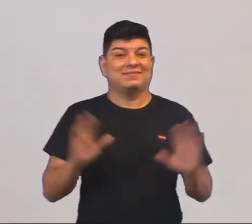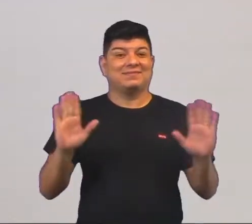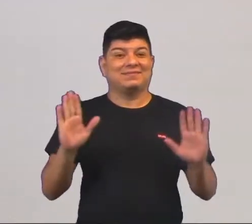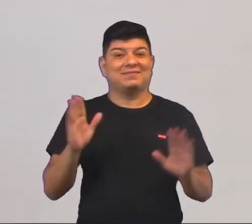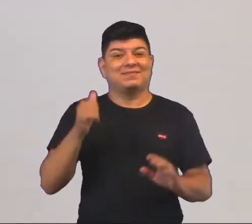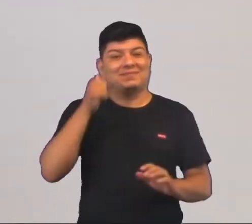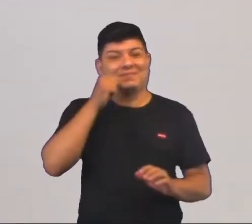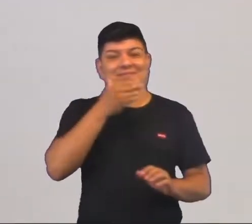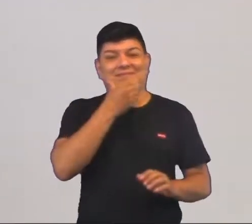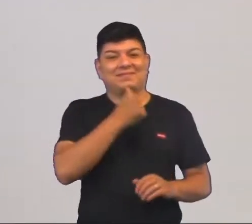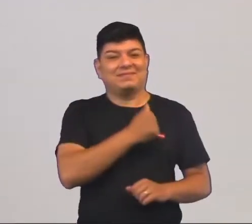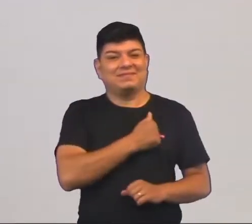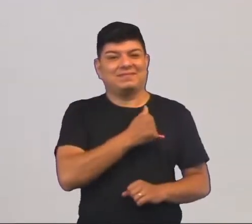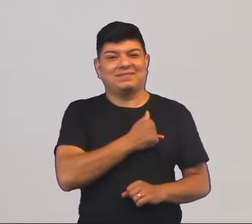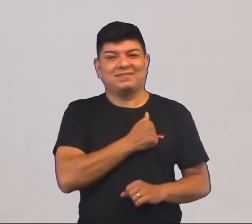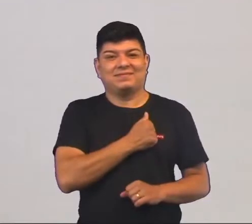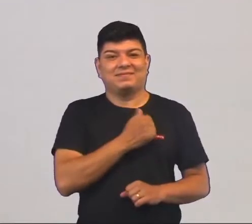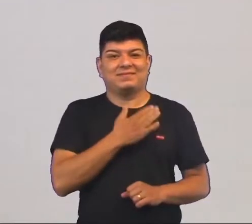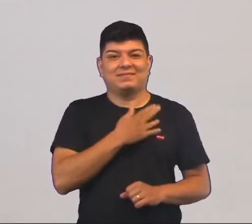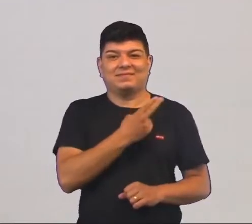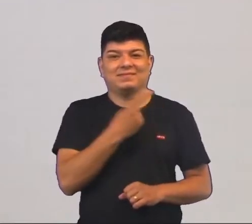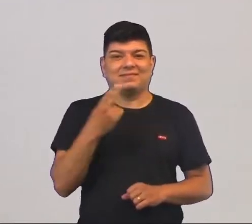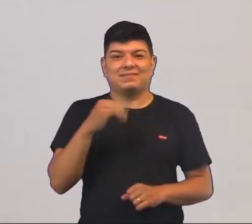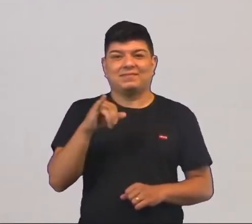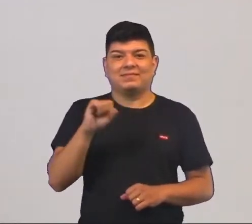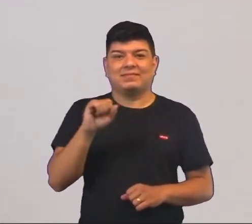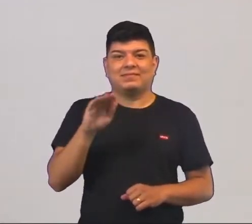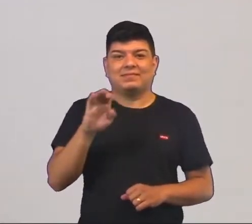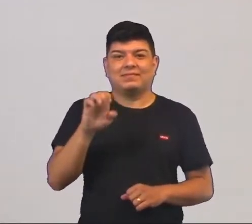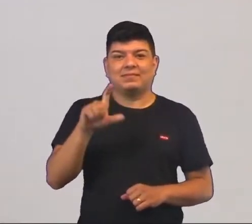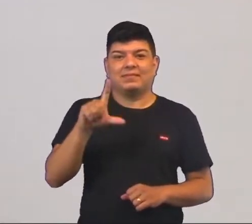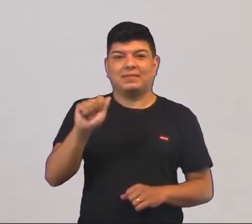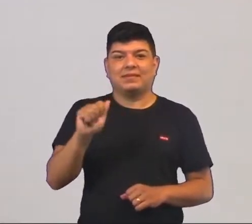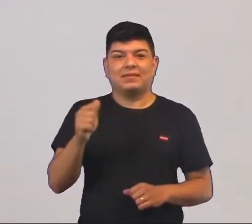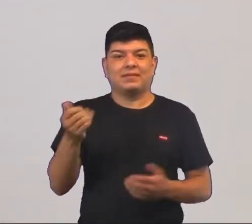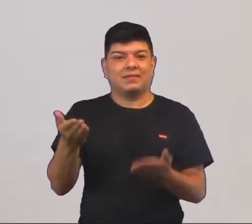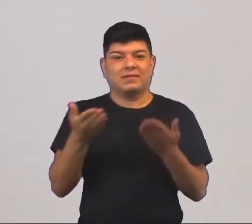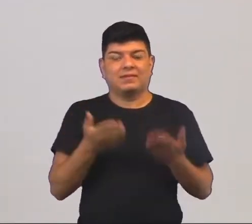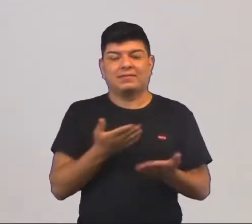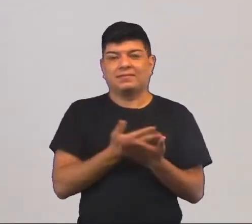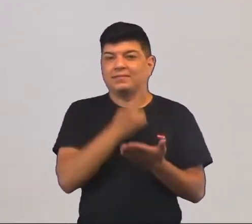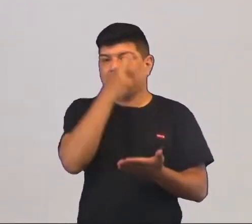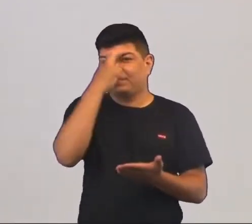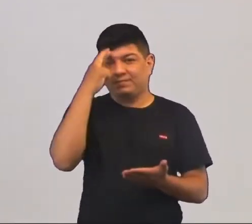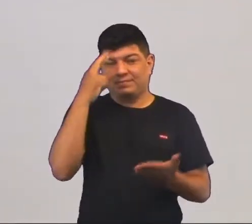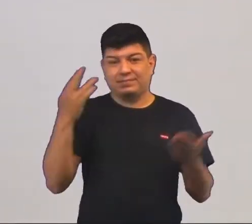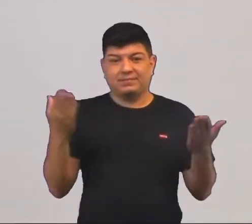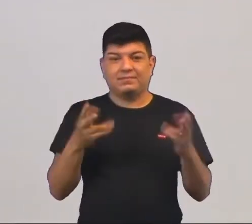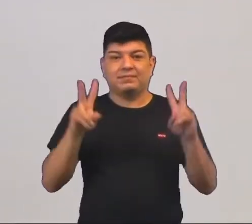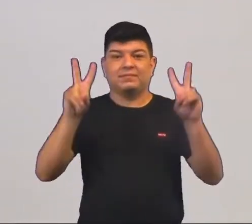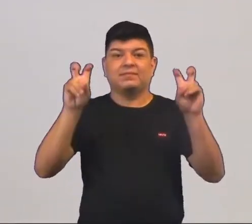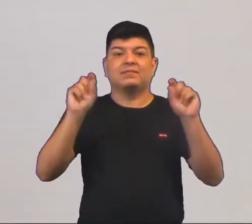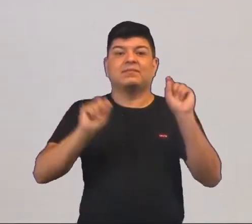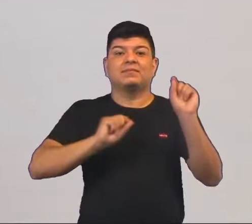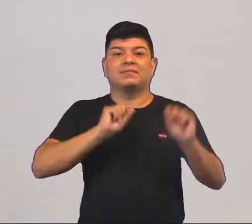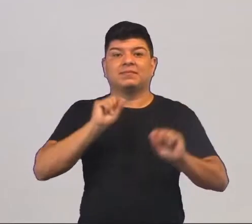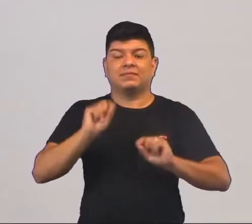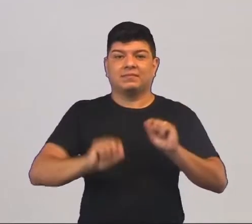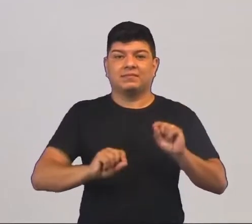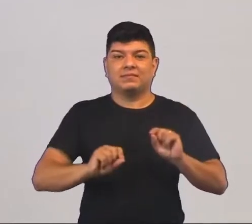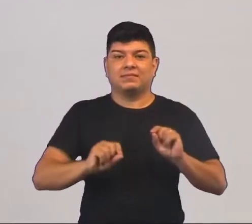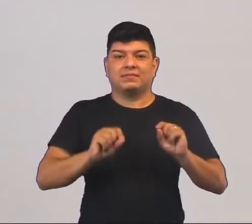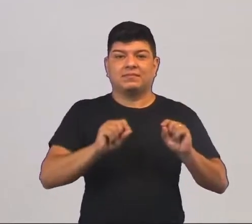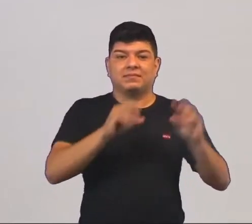Olá, alunas e alunos. Eu sou a professora Isabelle. Bem-vindos a mais uma aula de História. Na aula de hoje, nós vamos falar